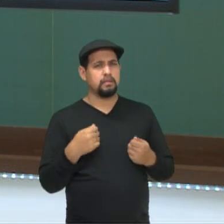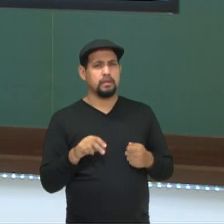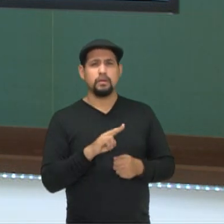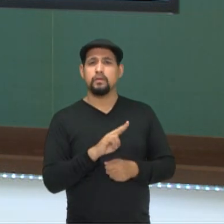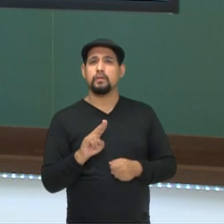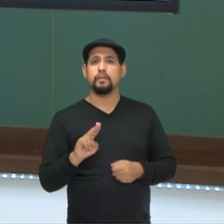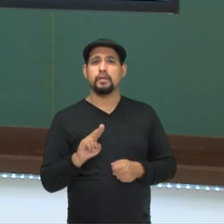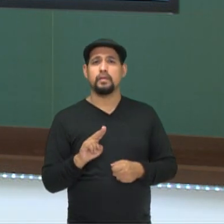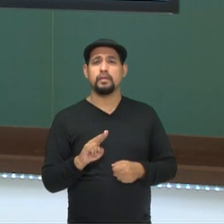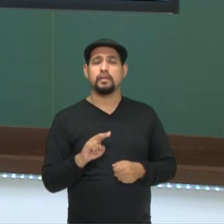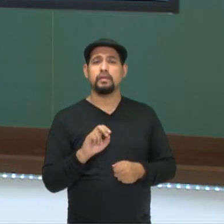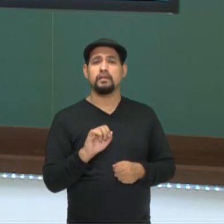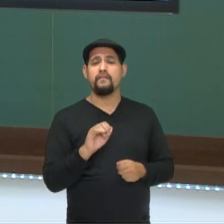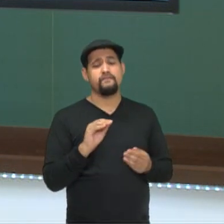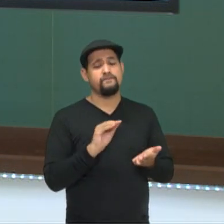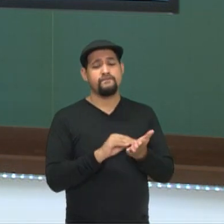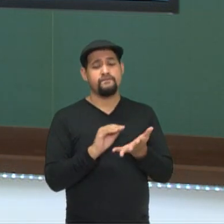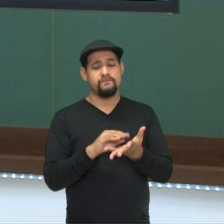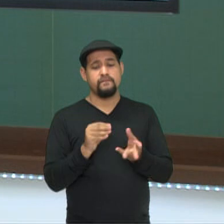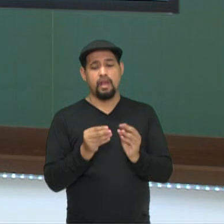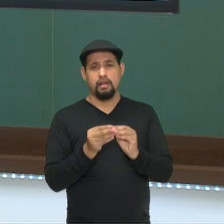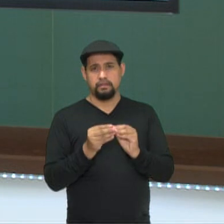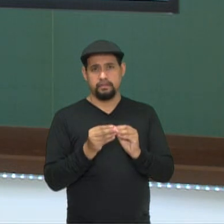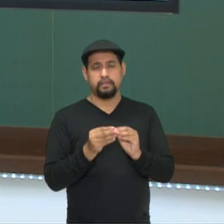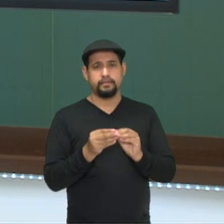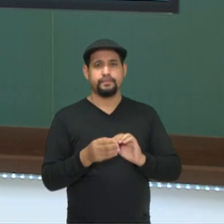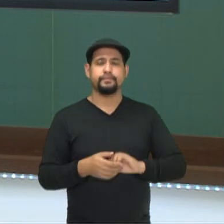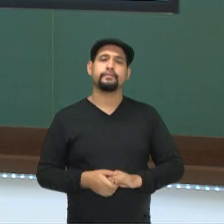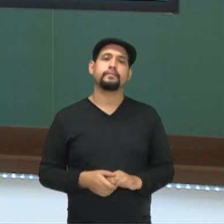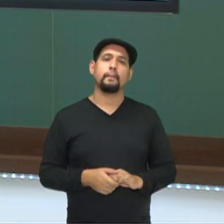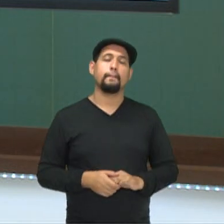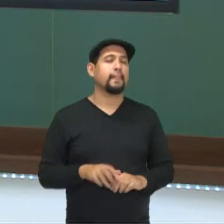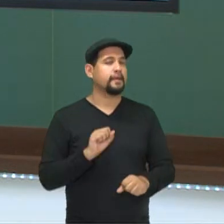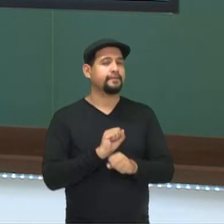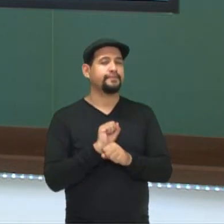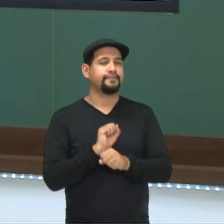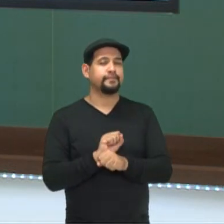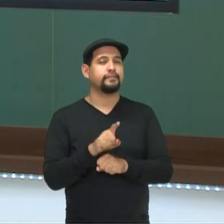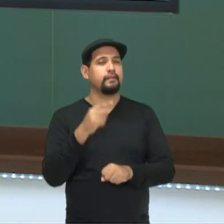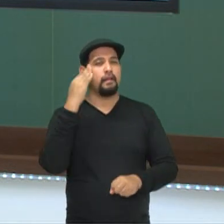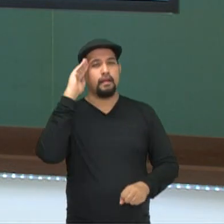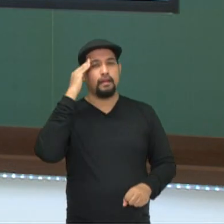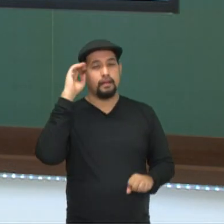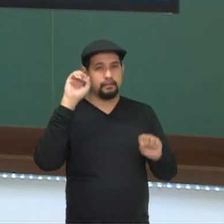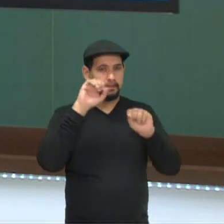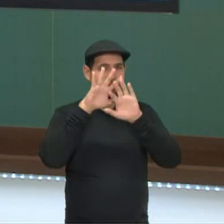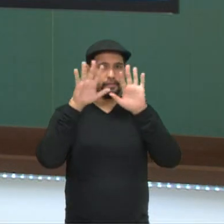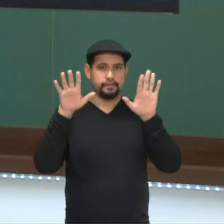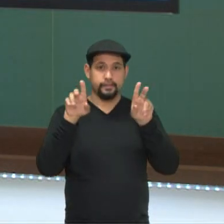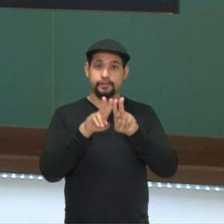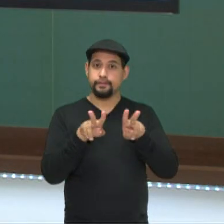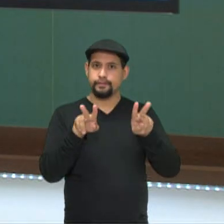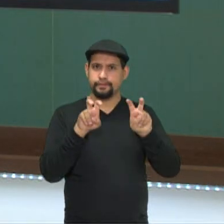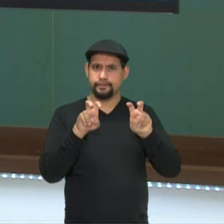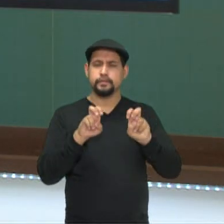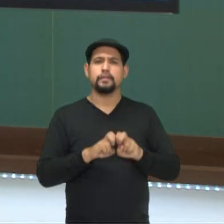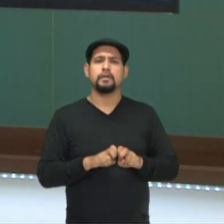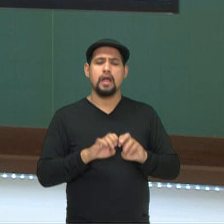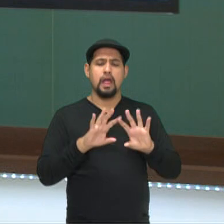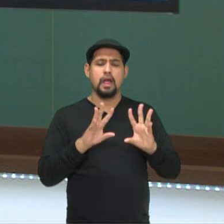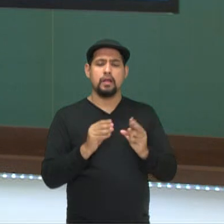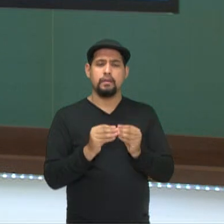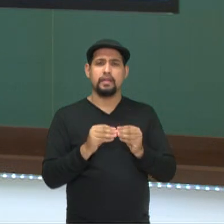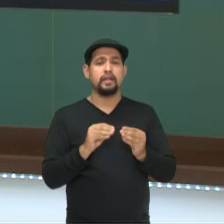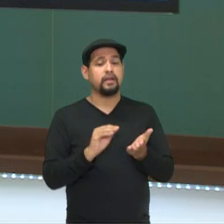equação chamada incompleta ok bom então espero que vocês tenham entendido a questão da equação